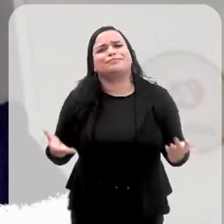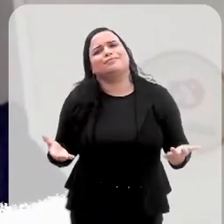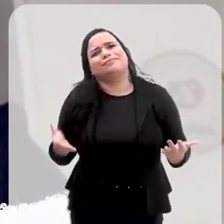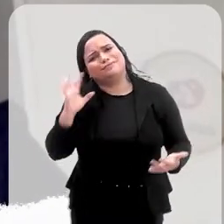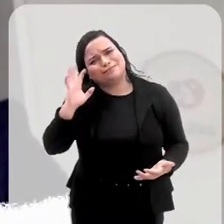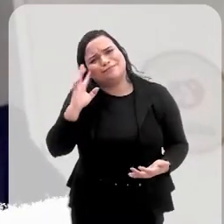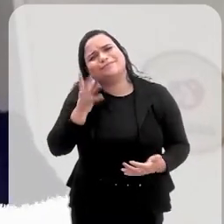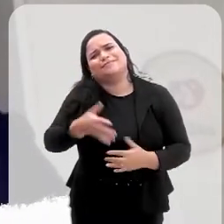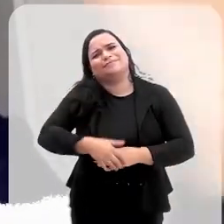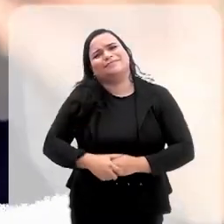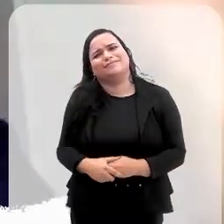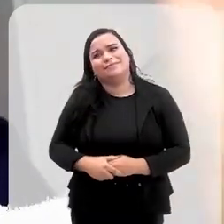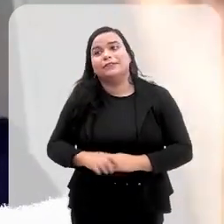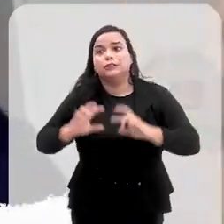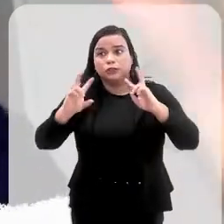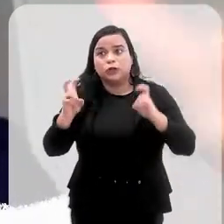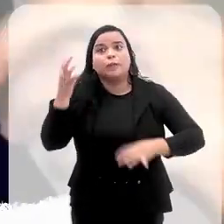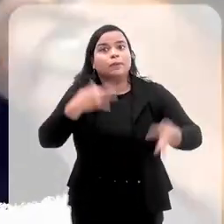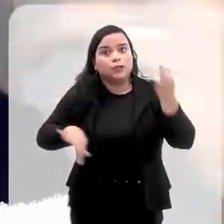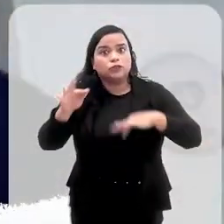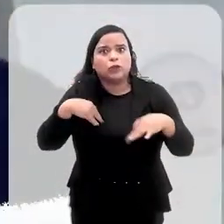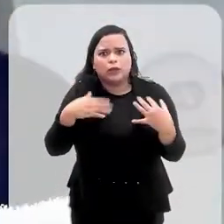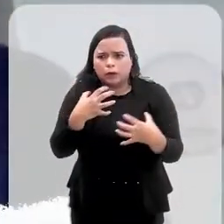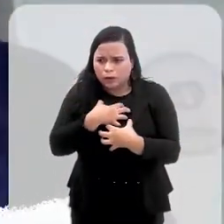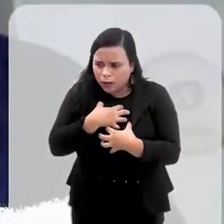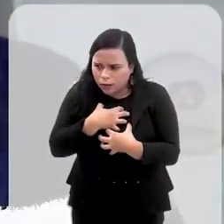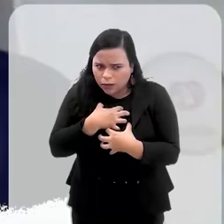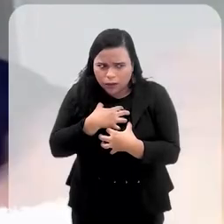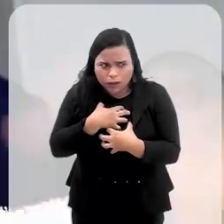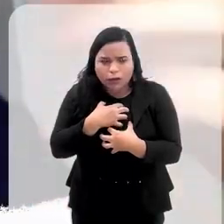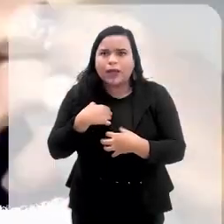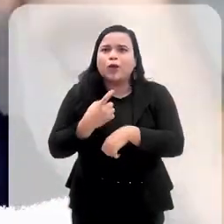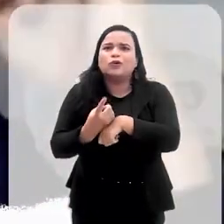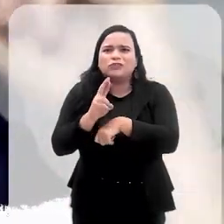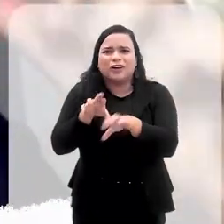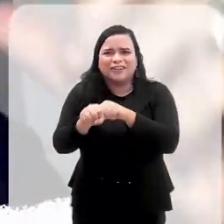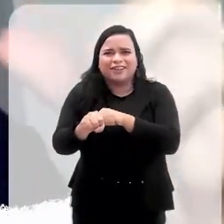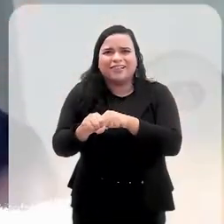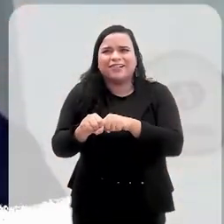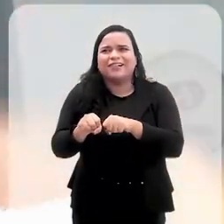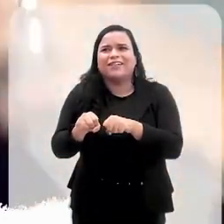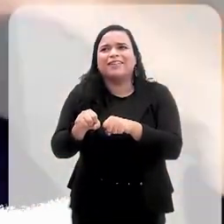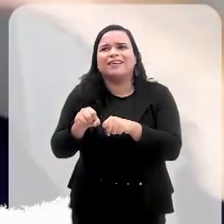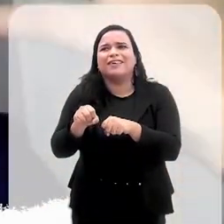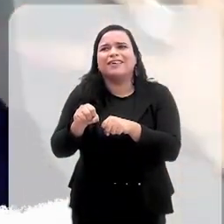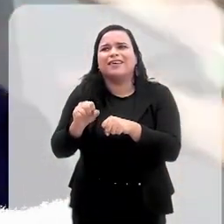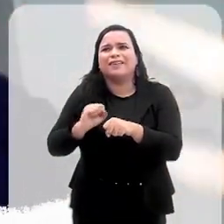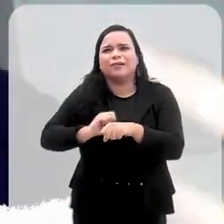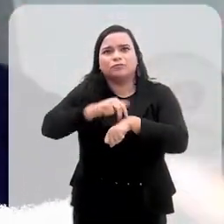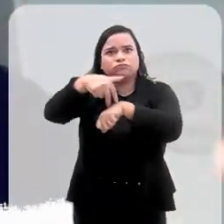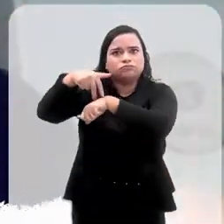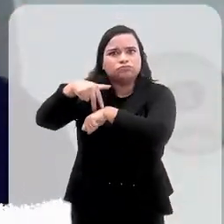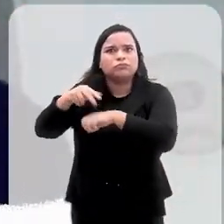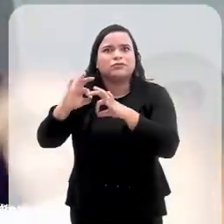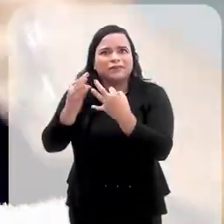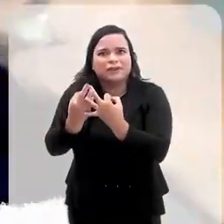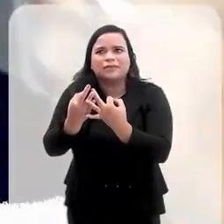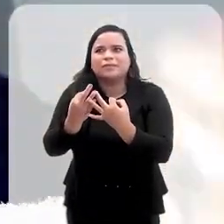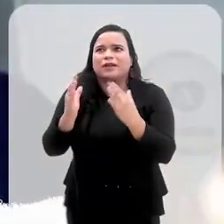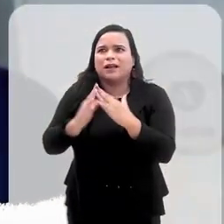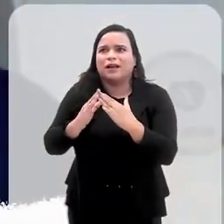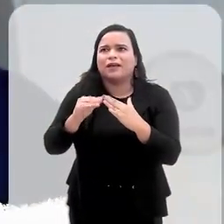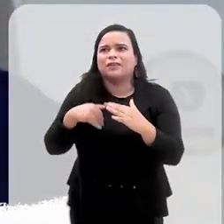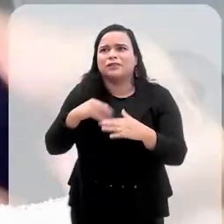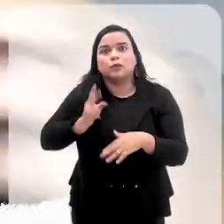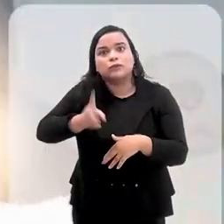das famílias e levava sempre, as pais não pediam o cartão de dor, mas eu falava, a dor está aqui, se um dia você vê-lo chorando,